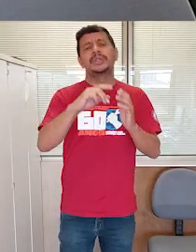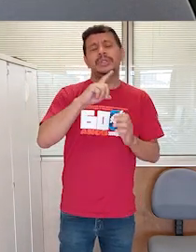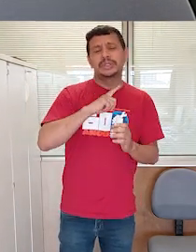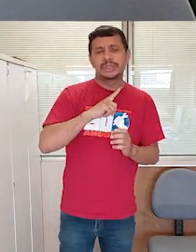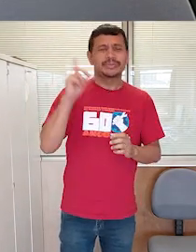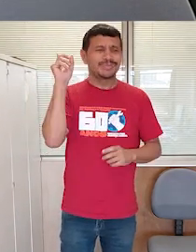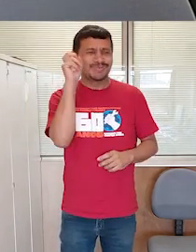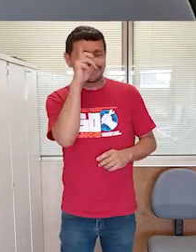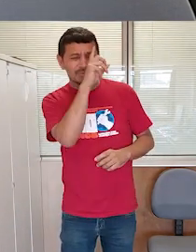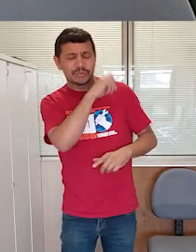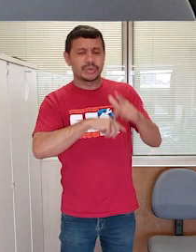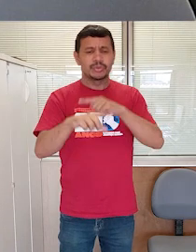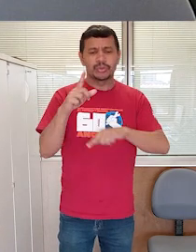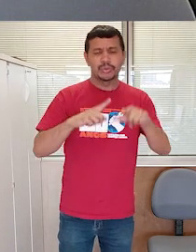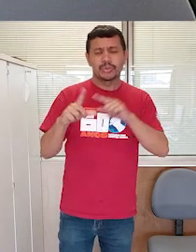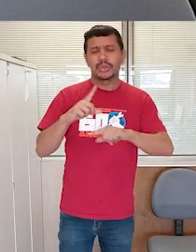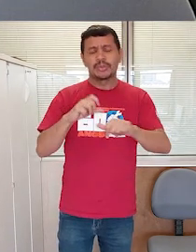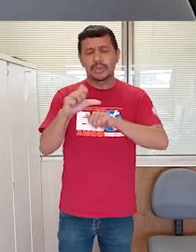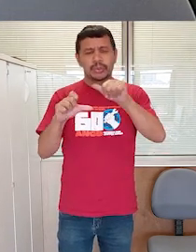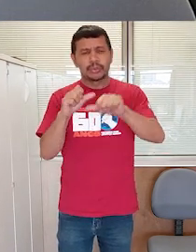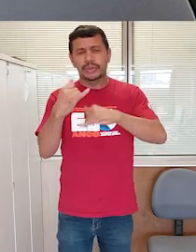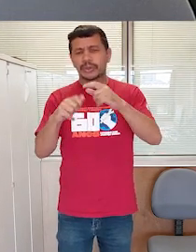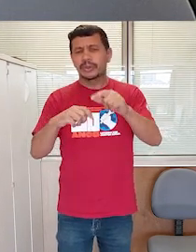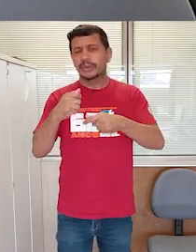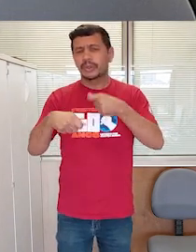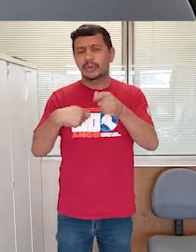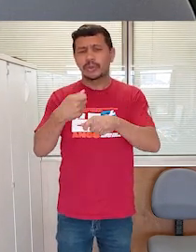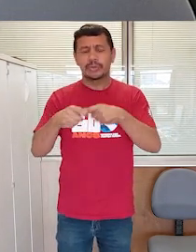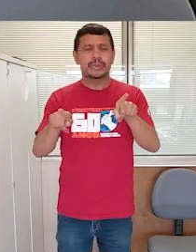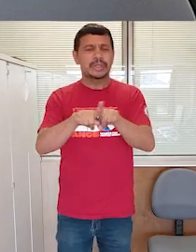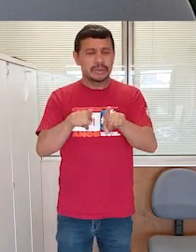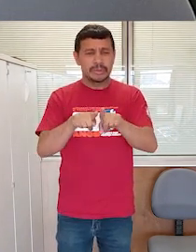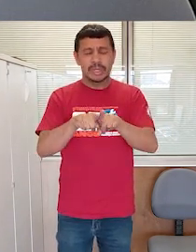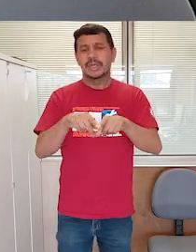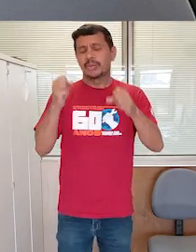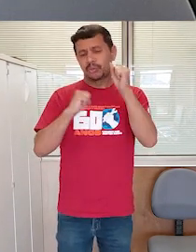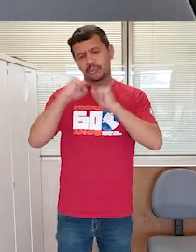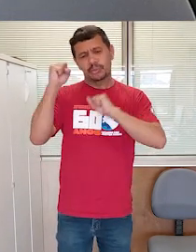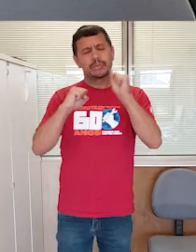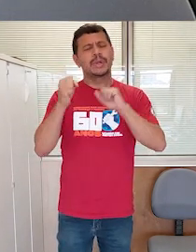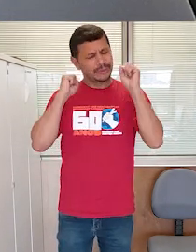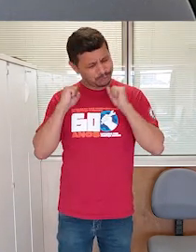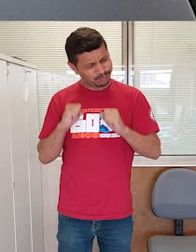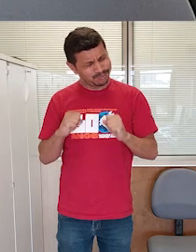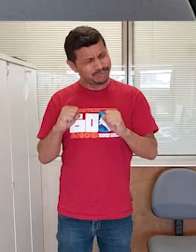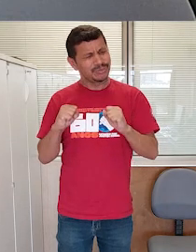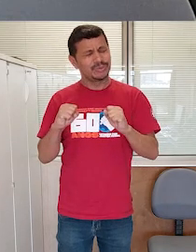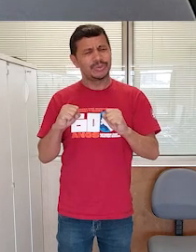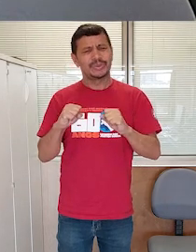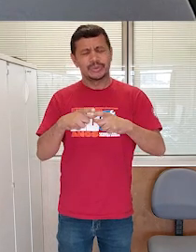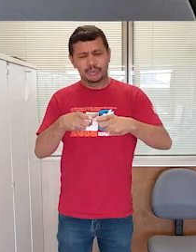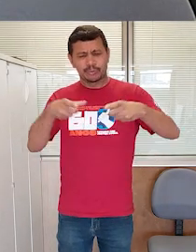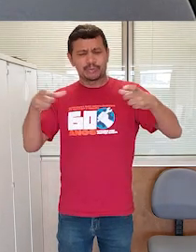o emprego e atrapalha os investimentos. Nós poderíamos estar crescendo muito mais, as empresas contratando muito